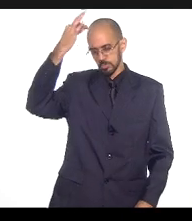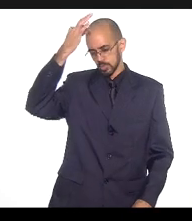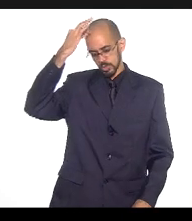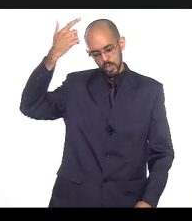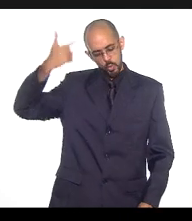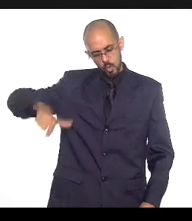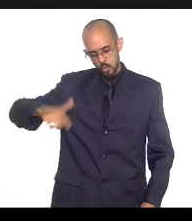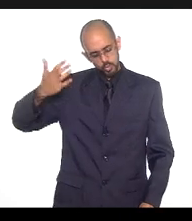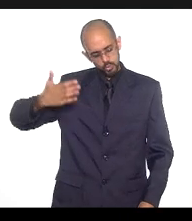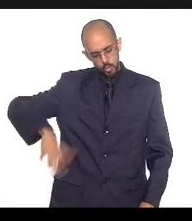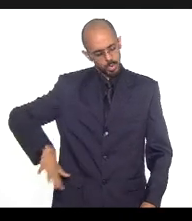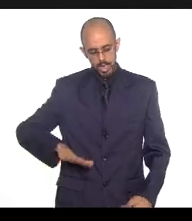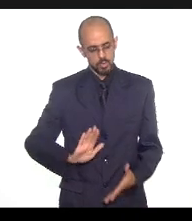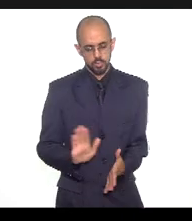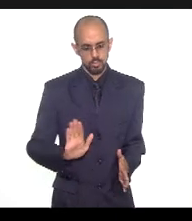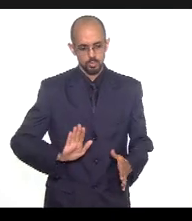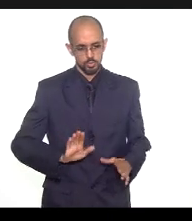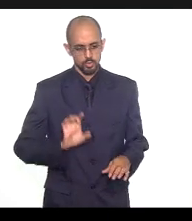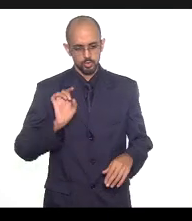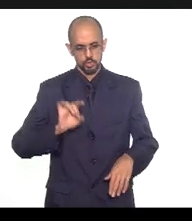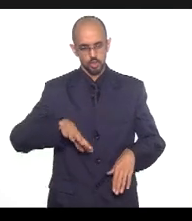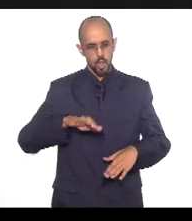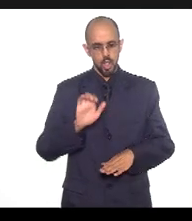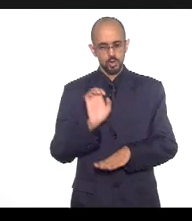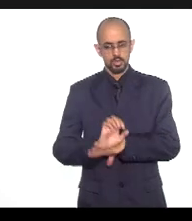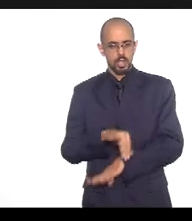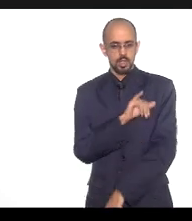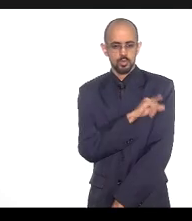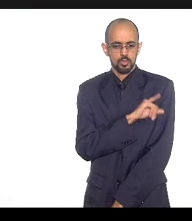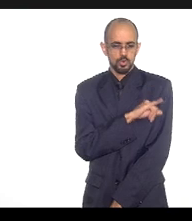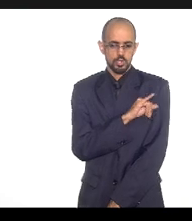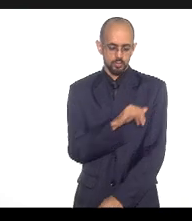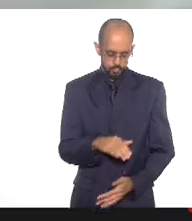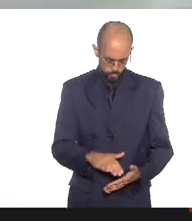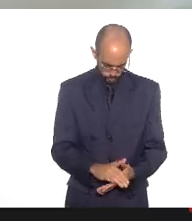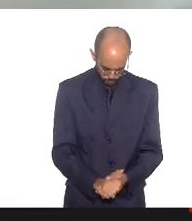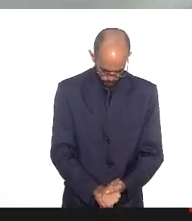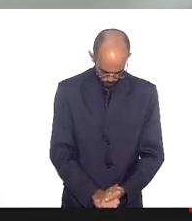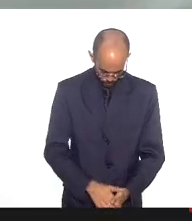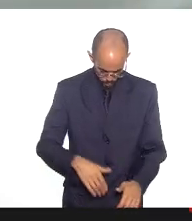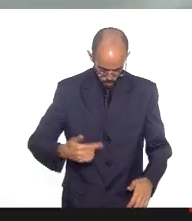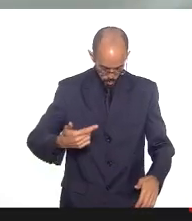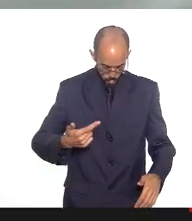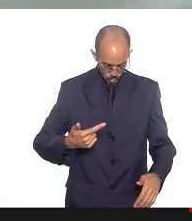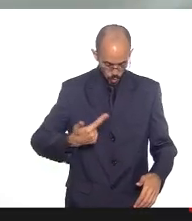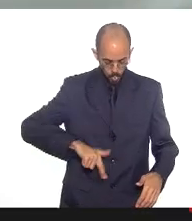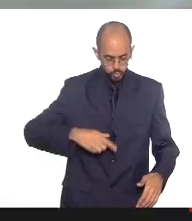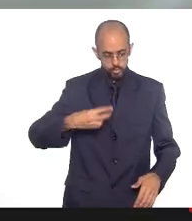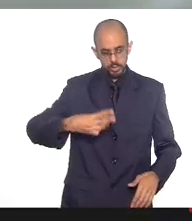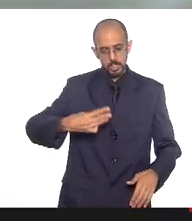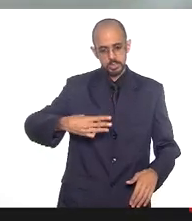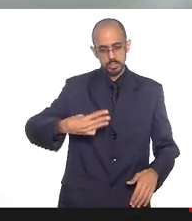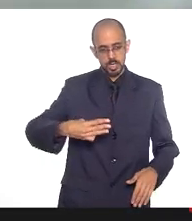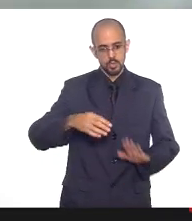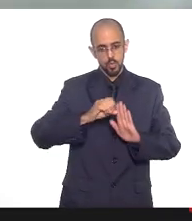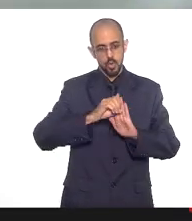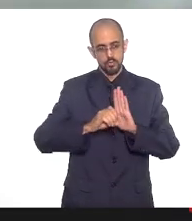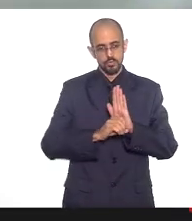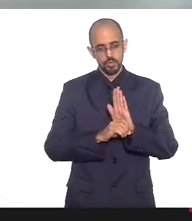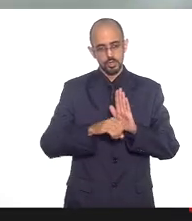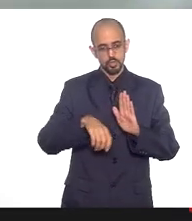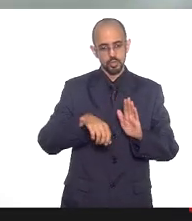unidades da Federação. E o terceiro ofício, a